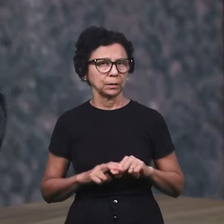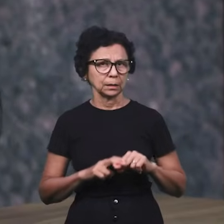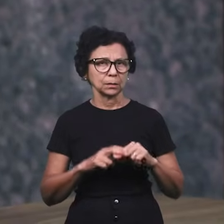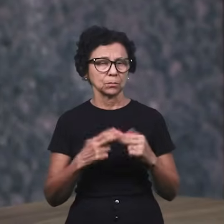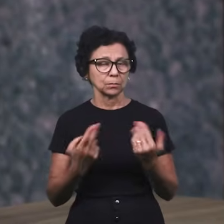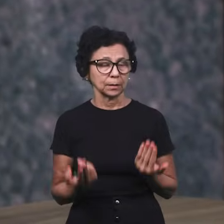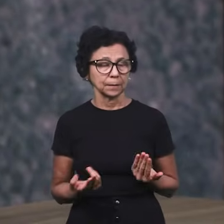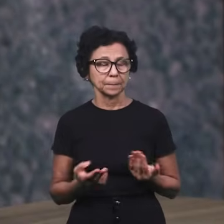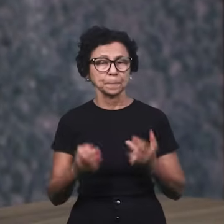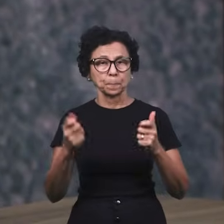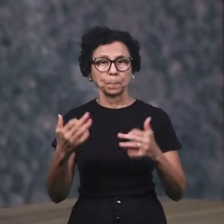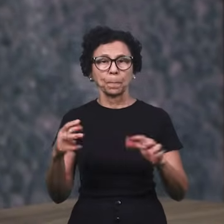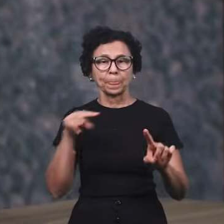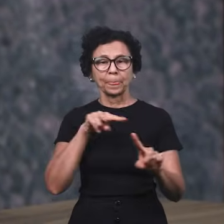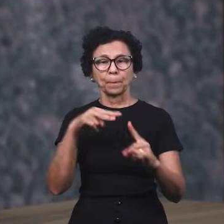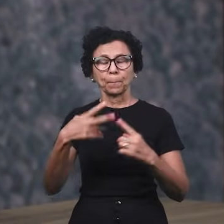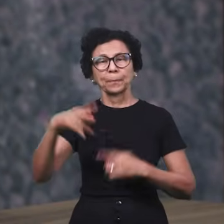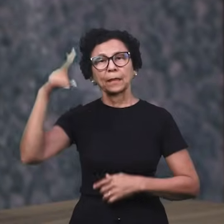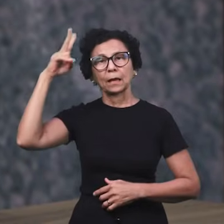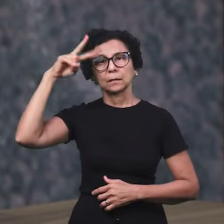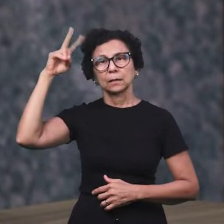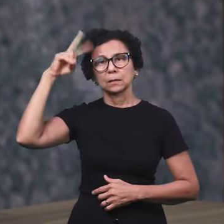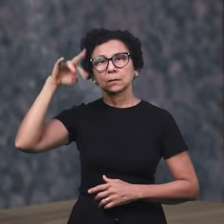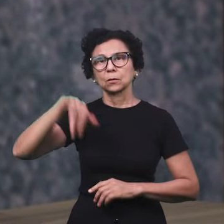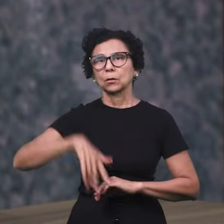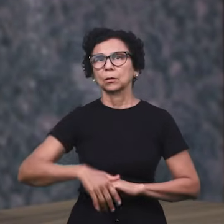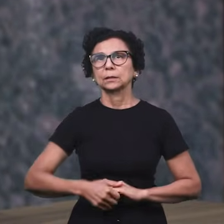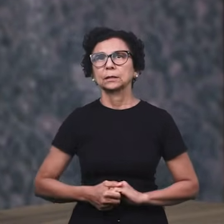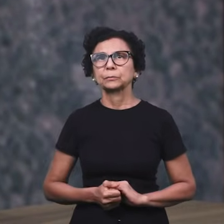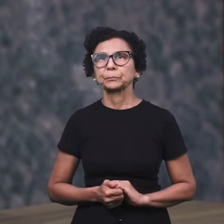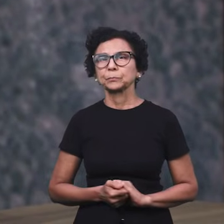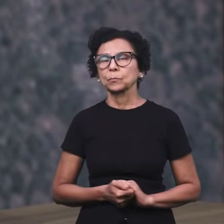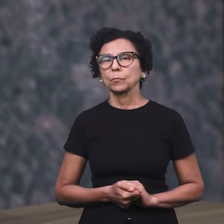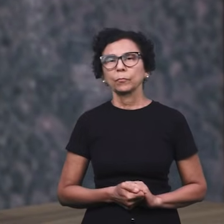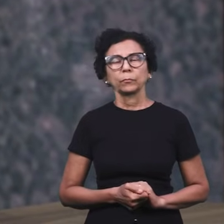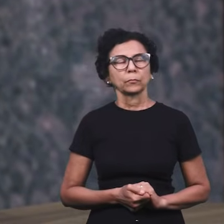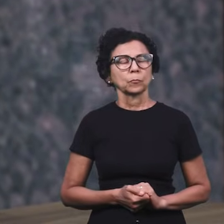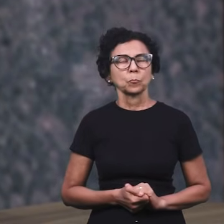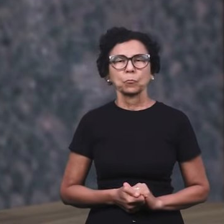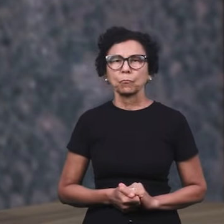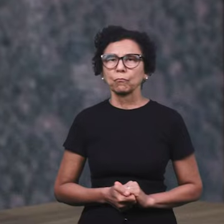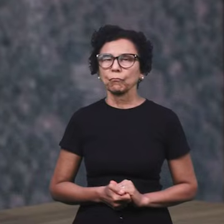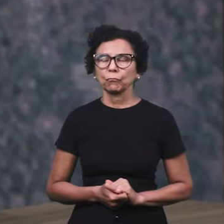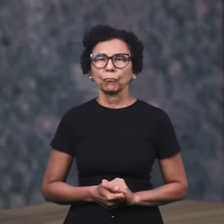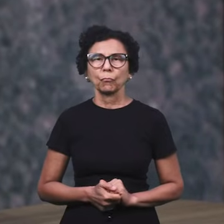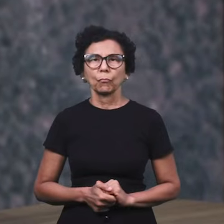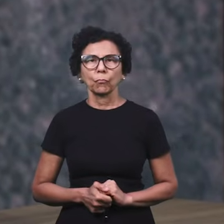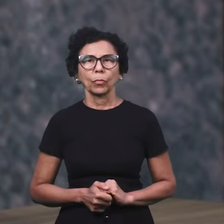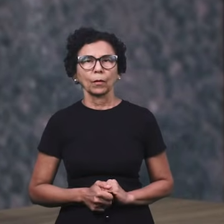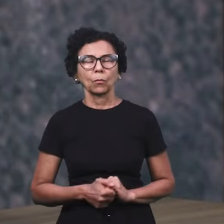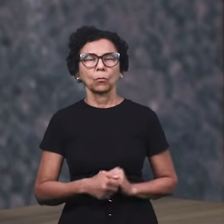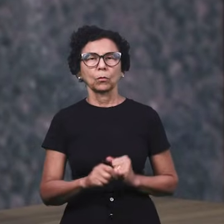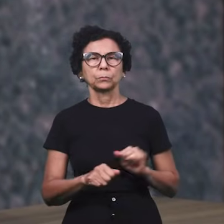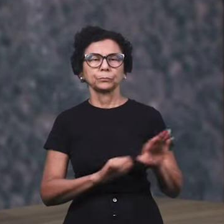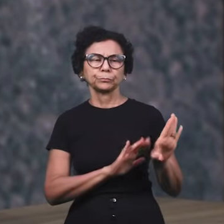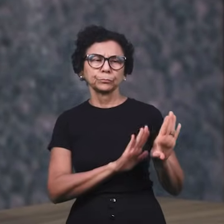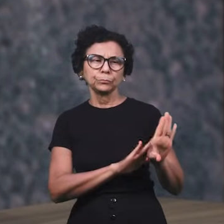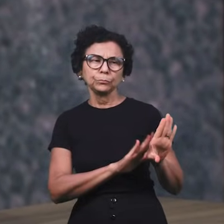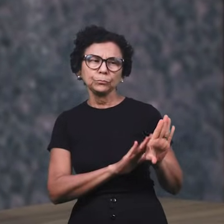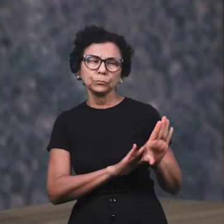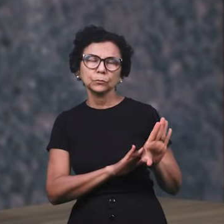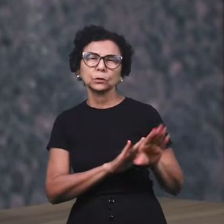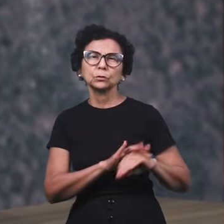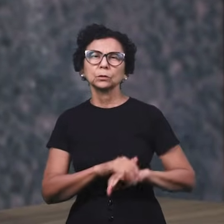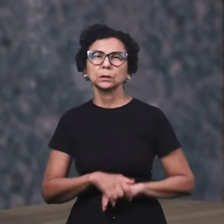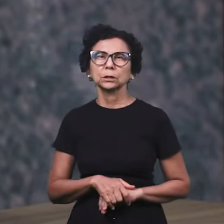claro que, do ponto de vista histórico, é absolutamente reprovável a utilização como argumento ideológico, como